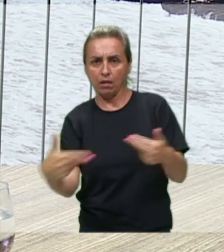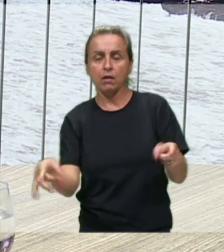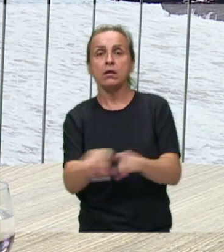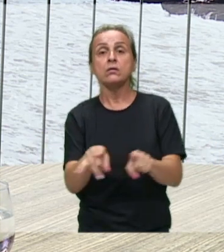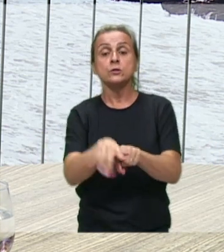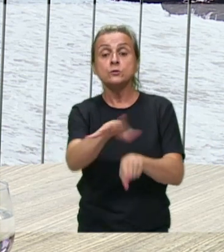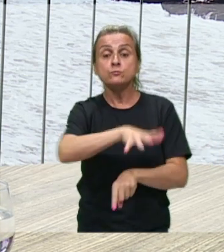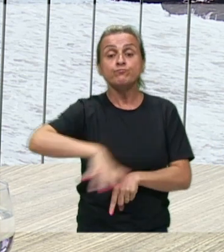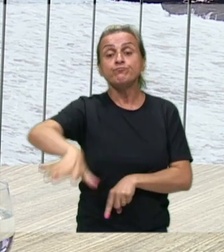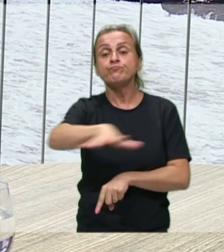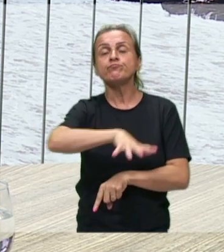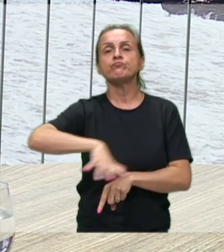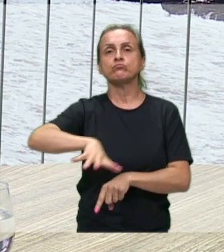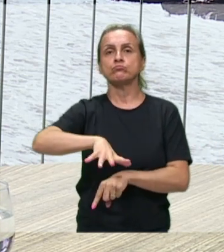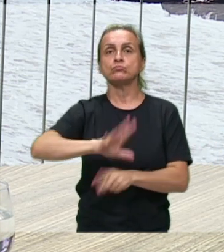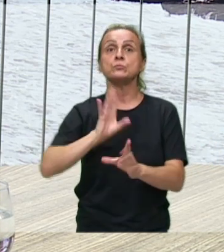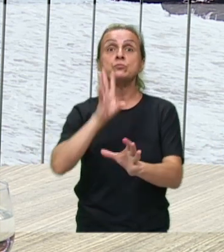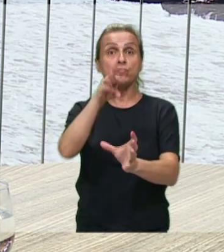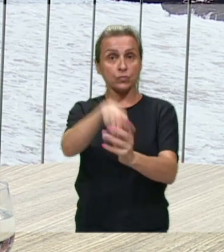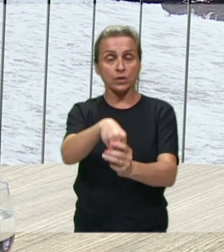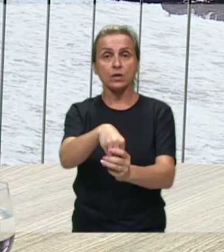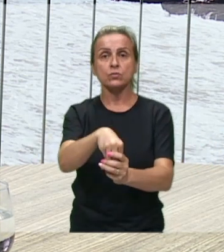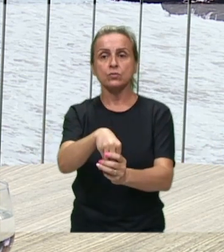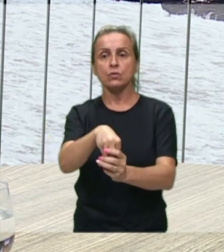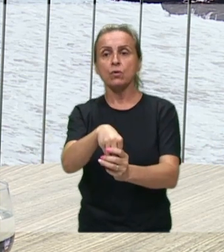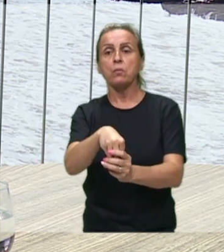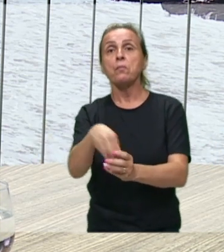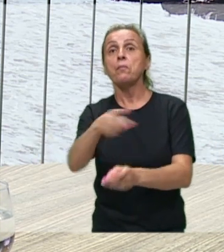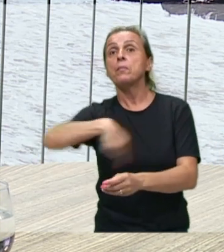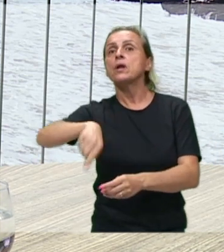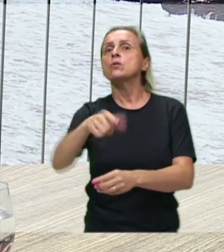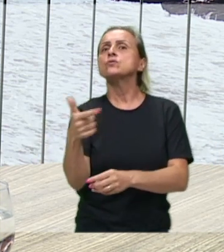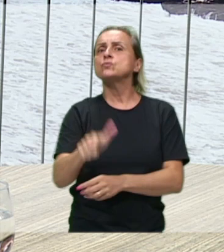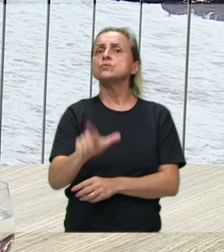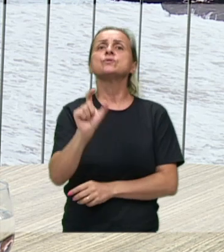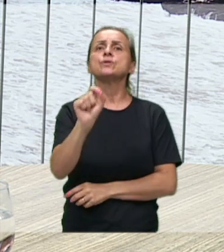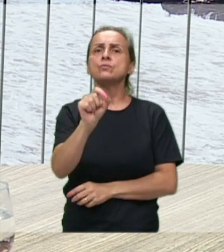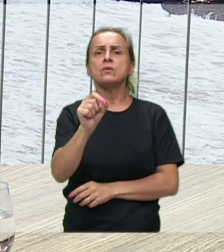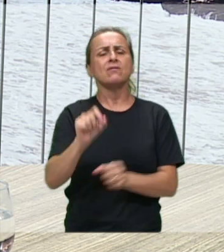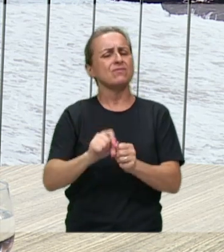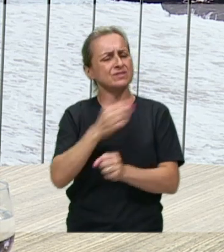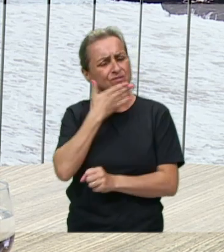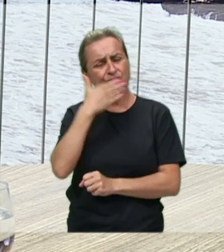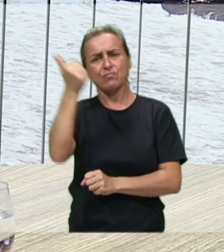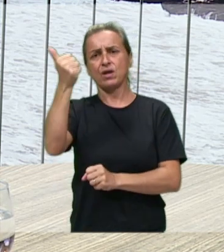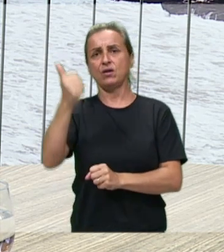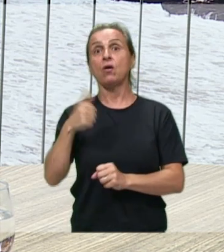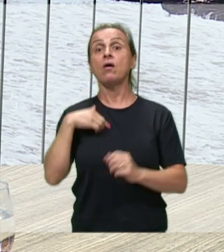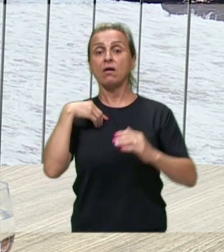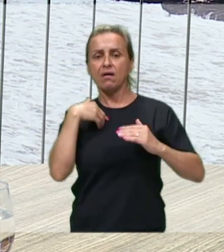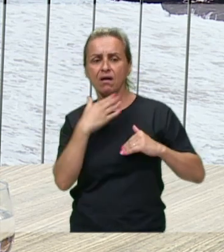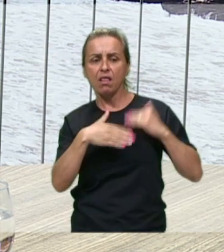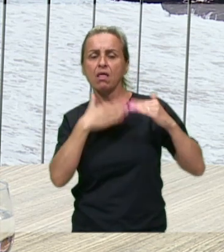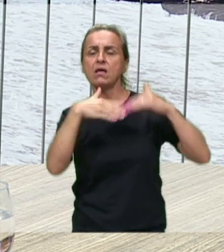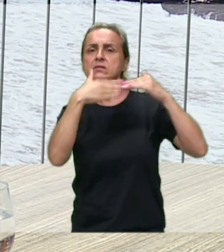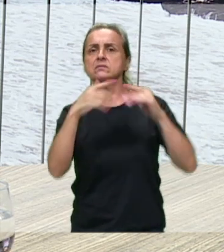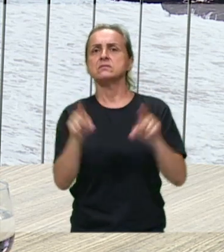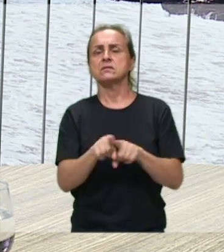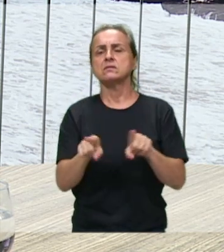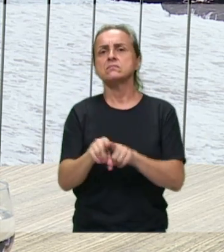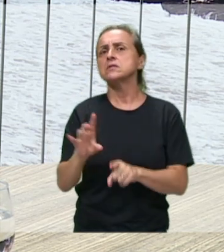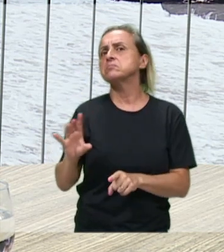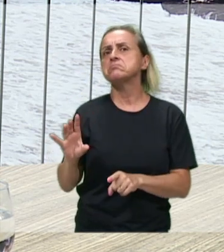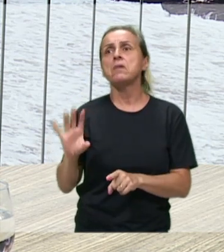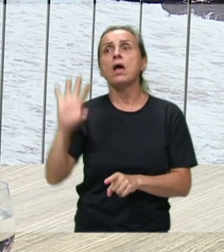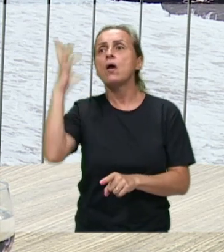si, desde a comercialização, para a gente se fazer o quê? O melhor possível, a gente fazer o crescimento, então fazer acontecer. Se eu